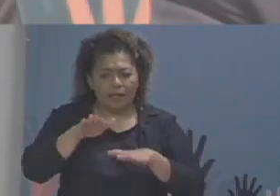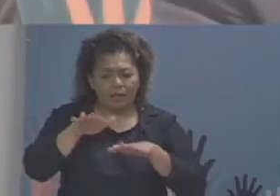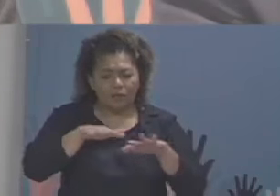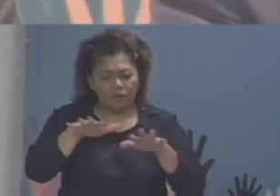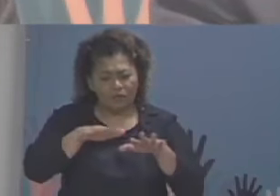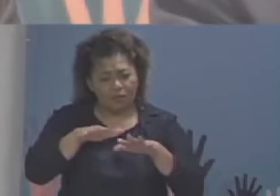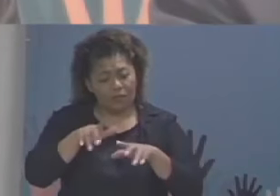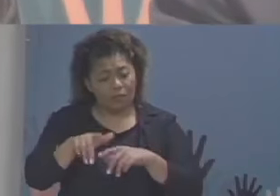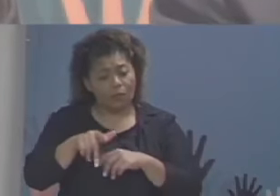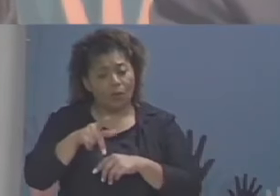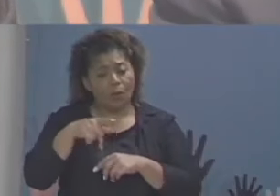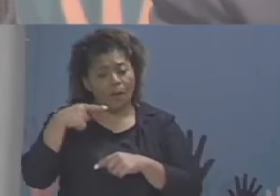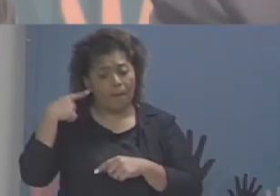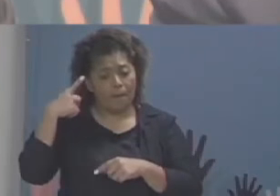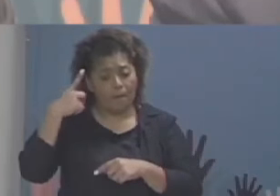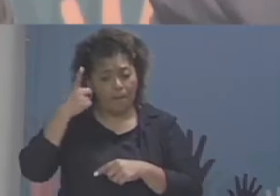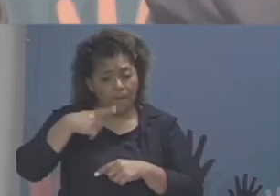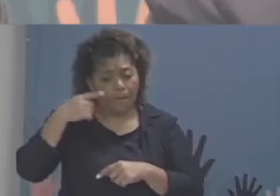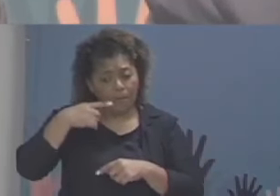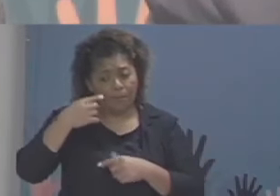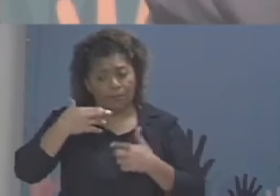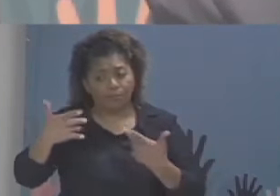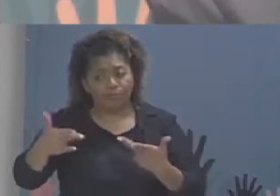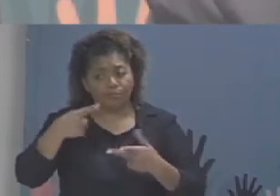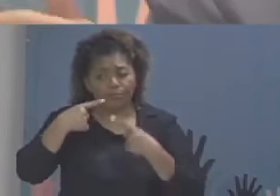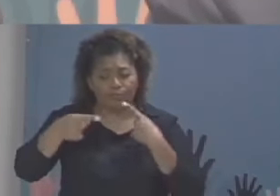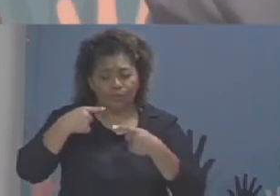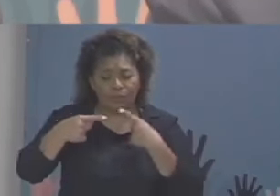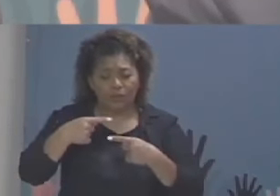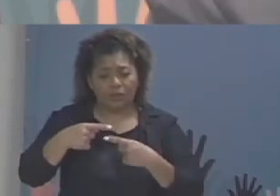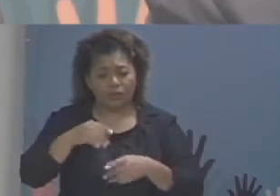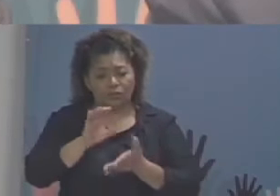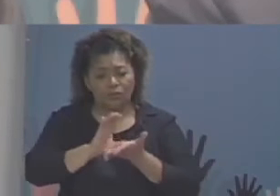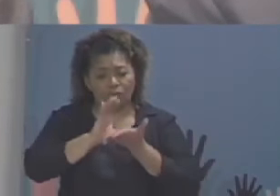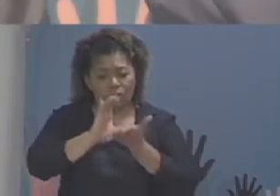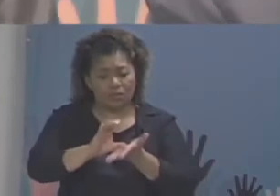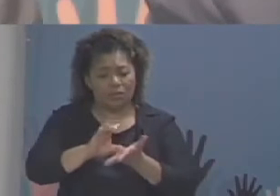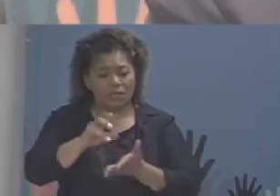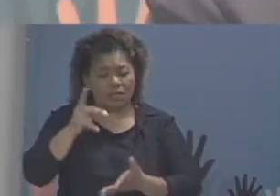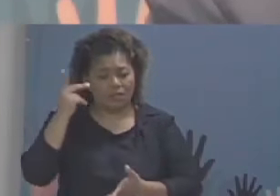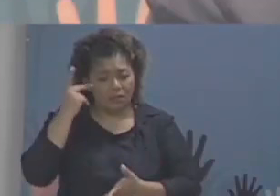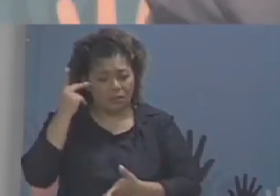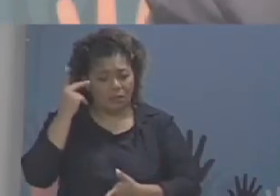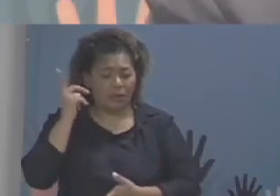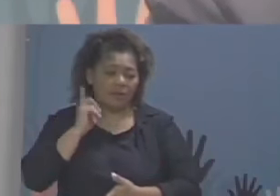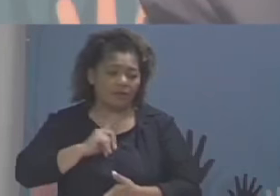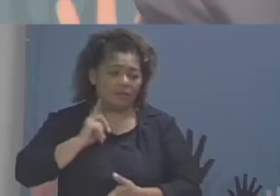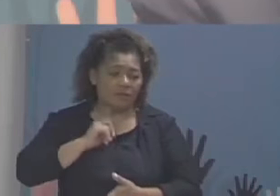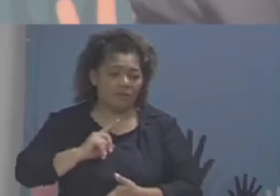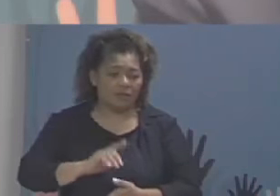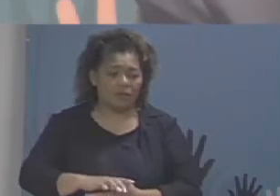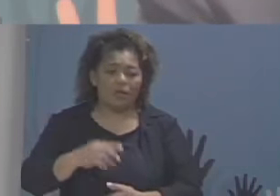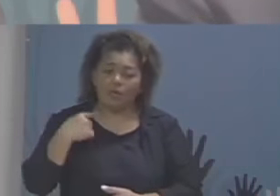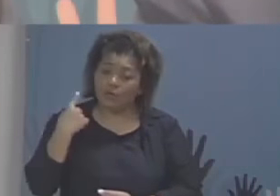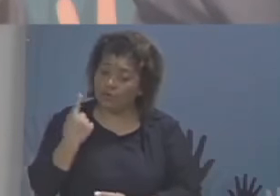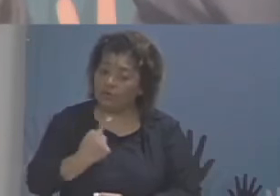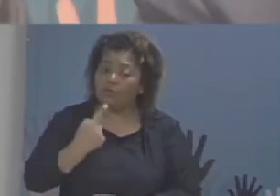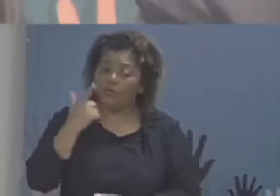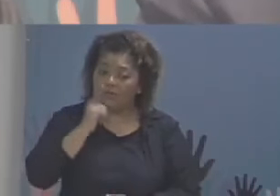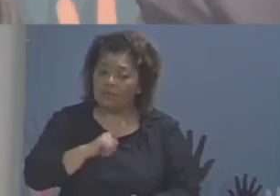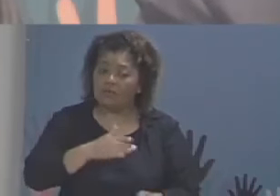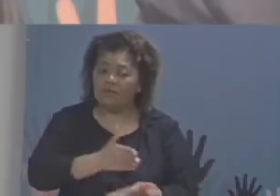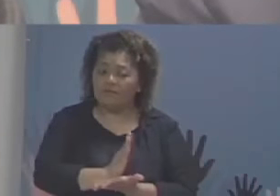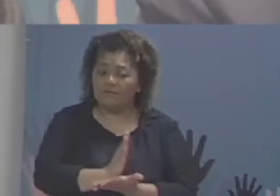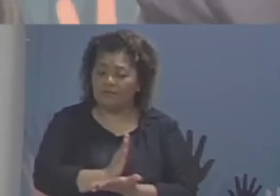do movimento político que está hegemonicamente nos conselhos de psicologia de São Paulo, Minas e outros conselhos. Então, nós aprovamos. Nós conseguimos